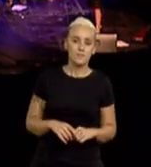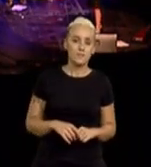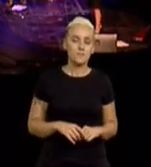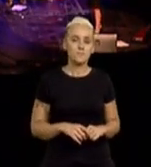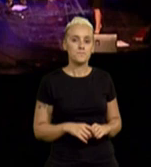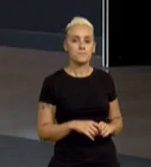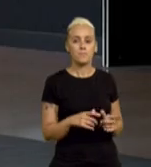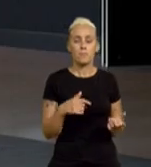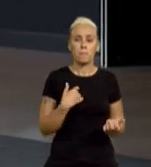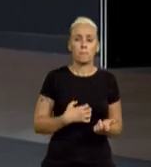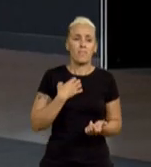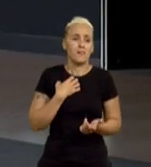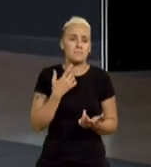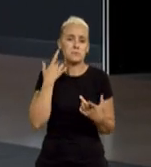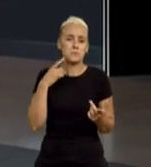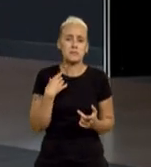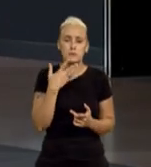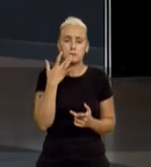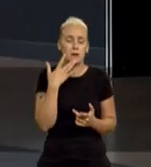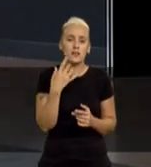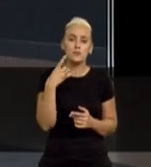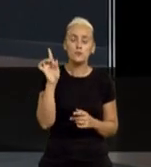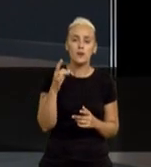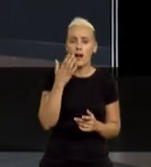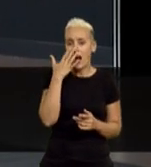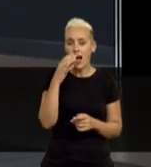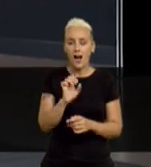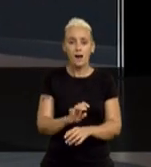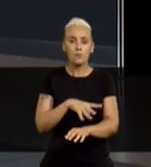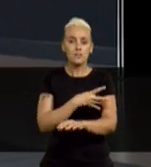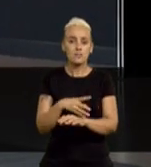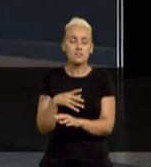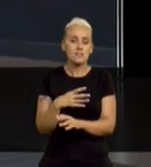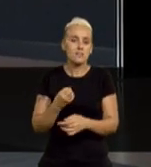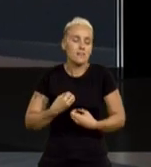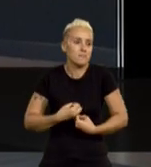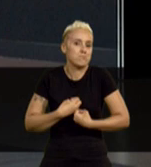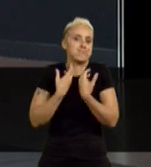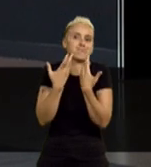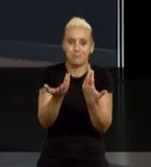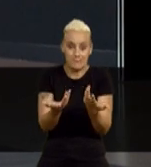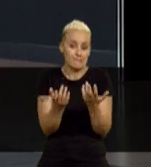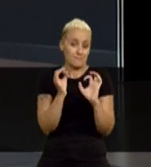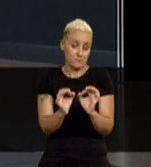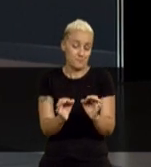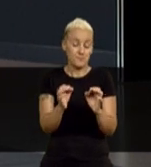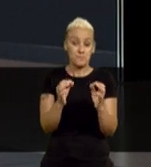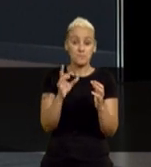E nem acho que aquilo seja tonto, eu acho que aquilo era, pronto, era uma liberdade poética, né? E há determinadas coisas